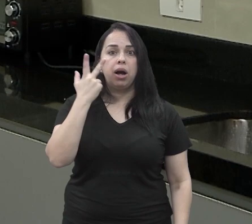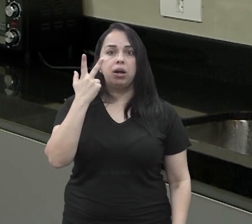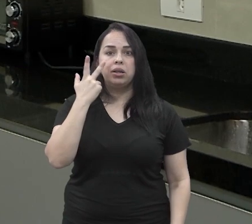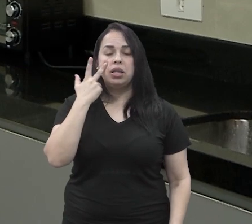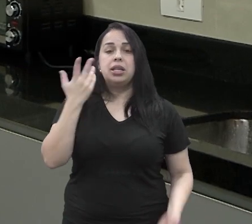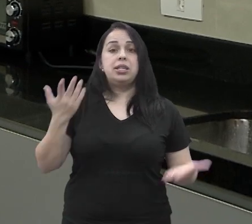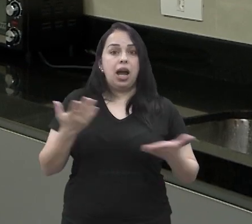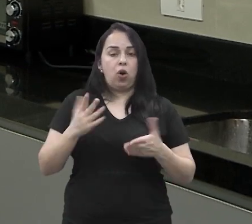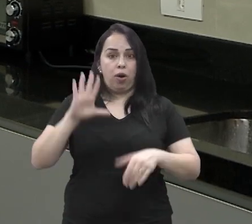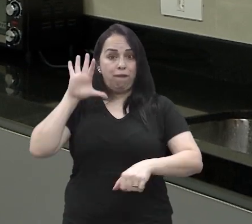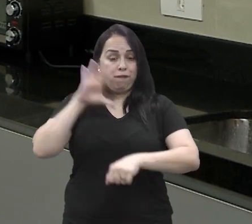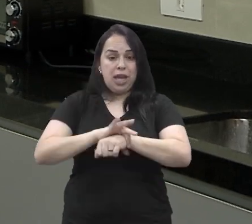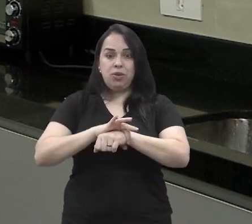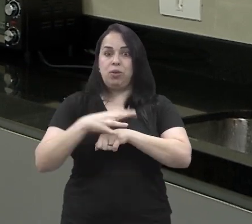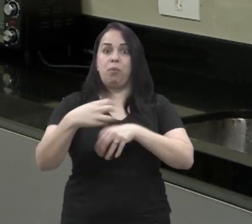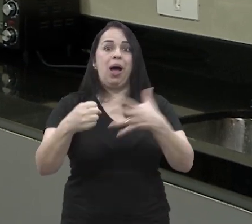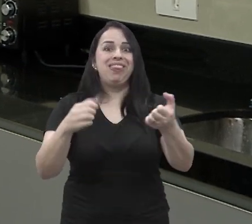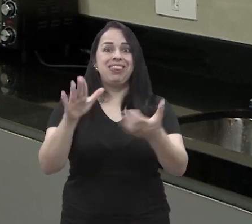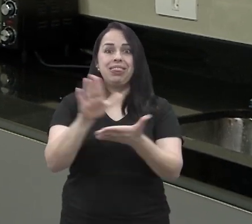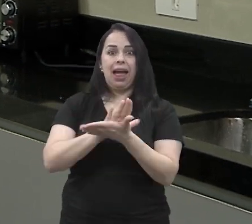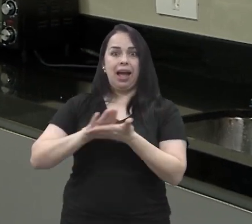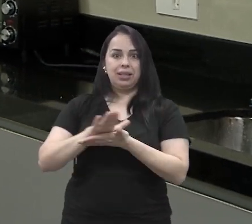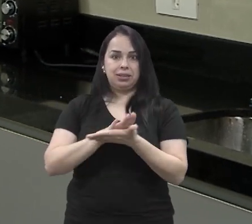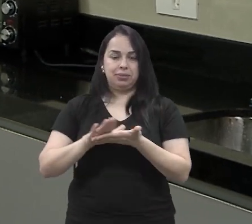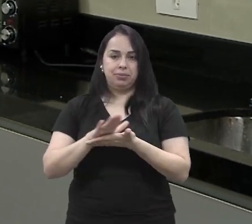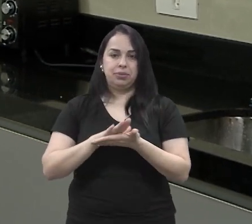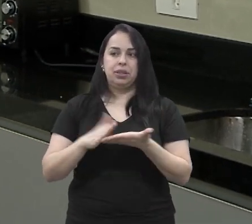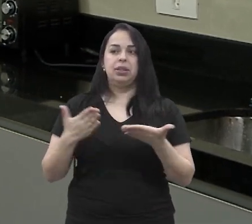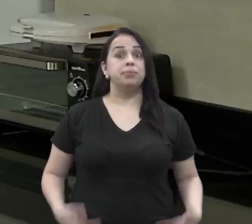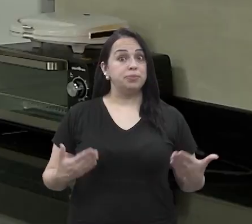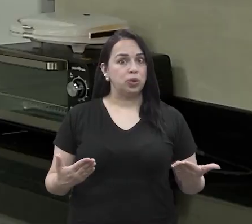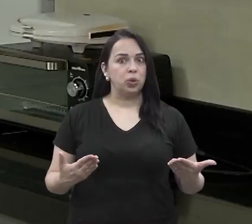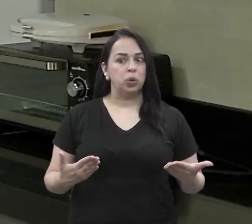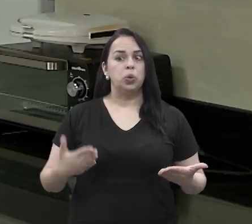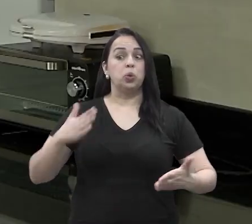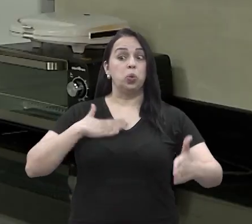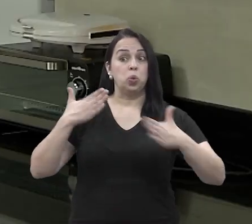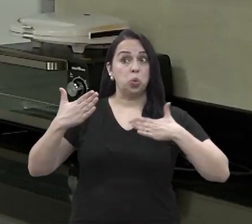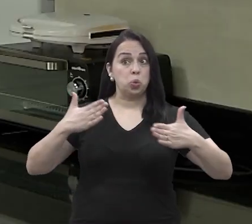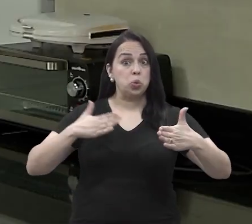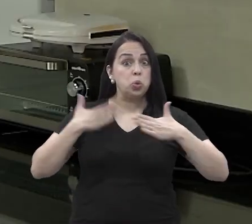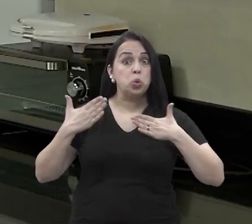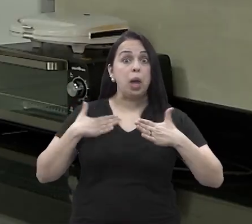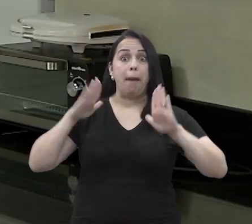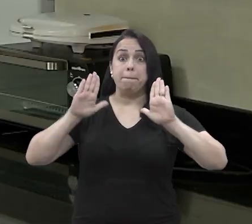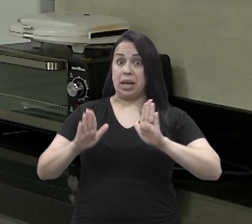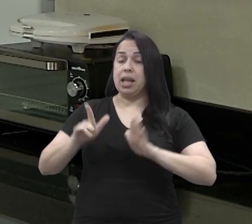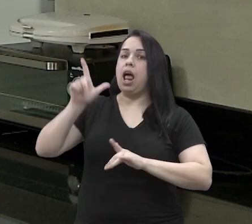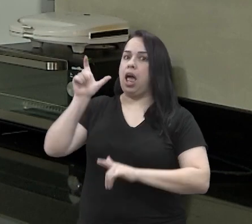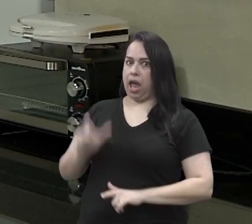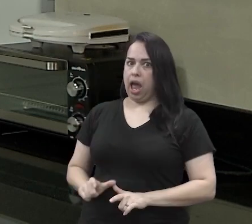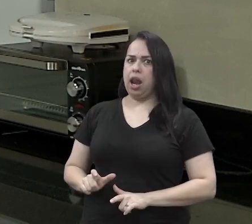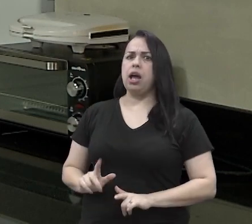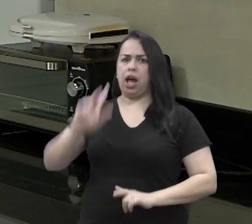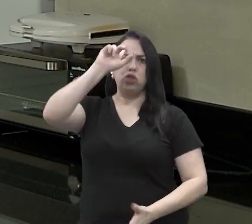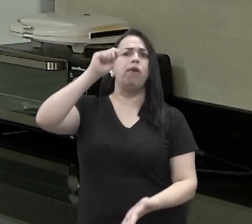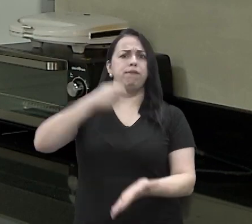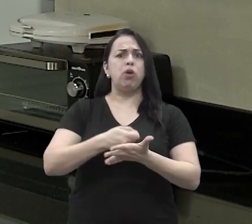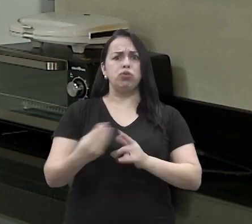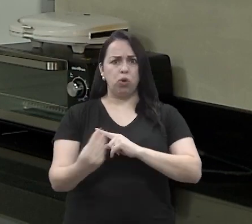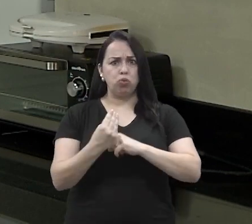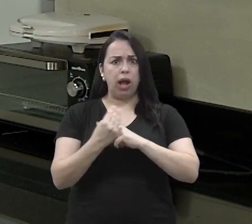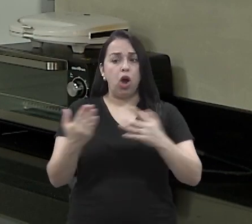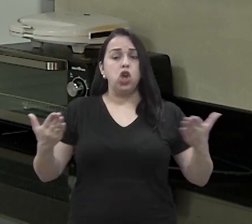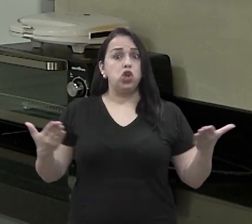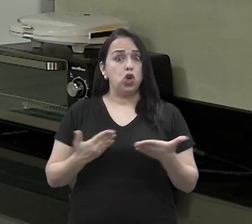uma vida normal e já não transmite mais o vírus. O tempo que passou, para mim, foi esses 25 anos, que foi a